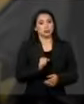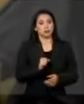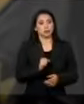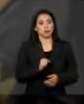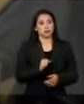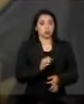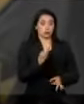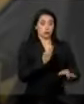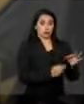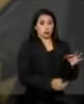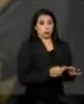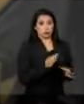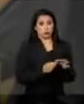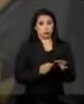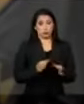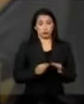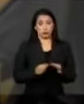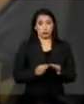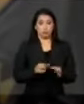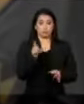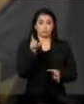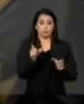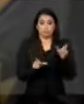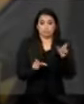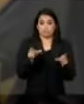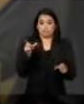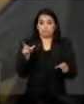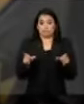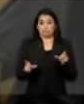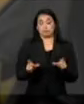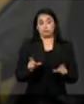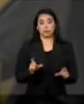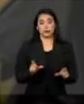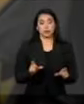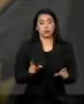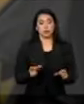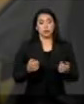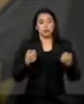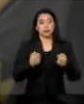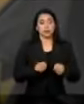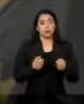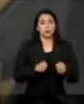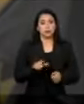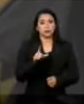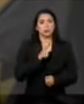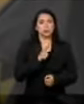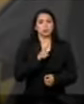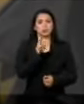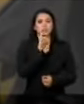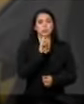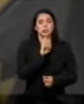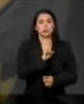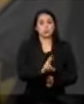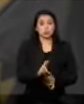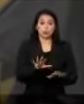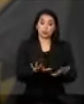jurisdicionados são seres humanos, são pessoas, e que precisam ter uma resposta desta